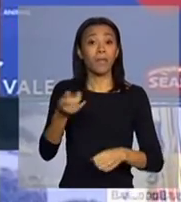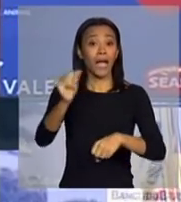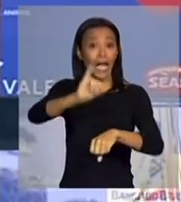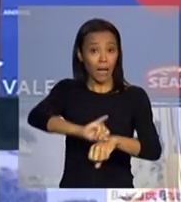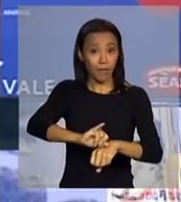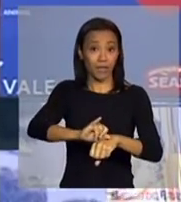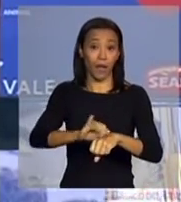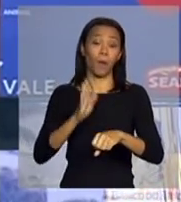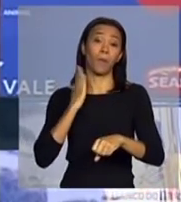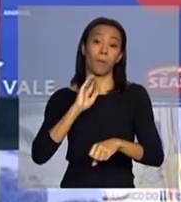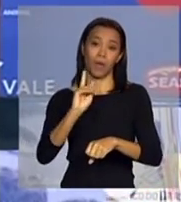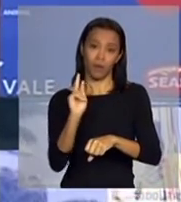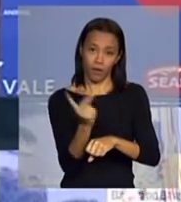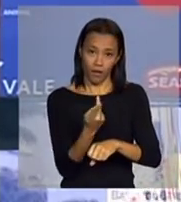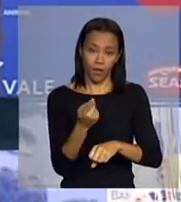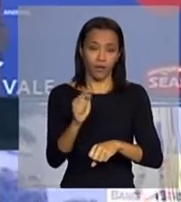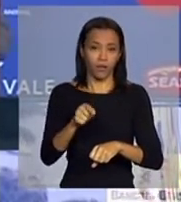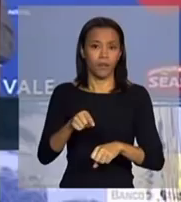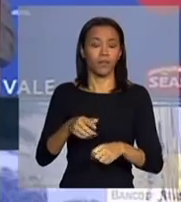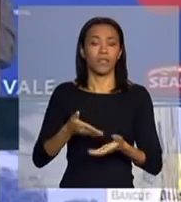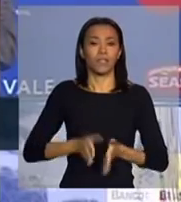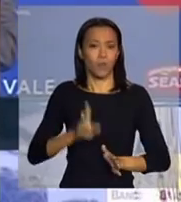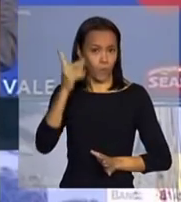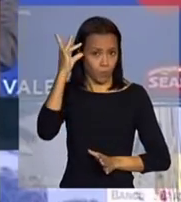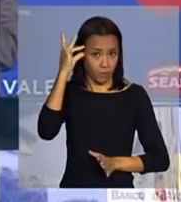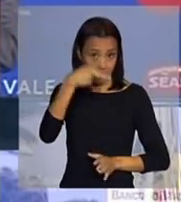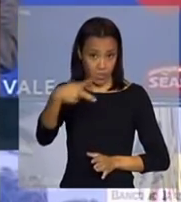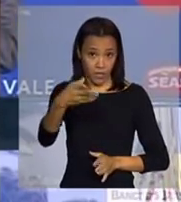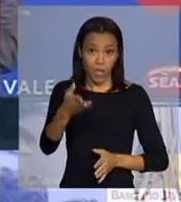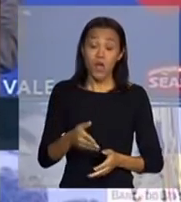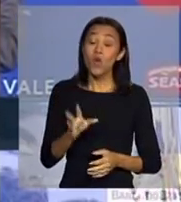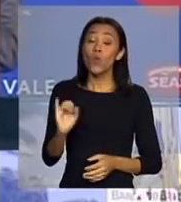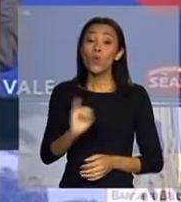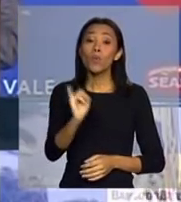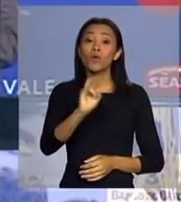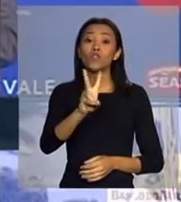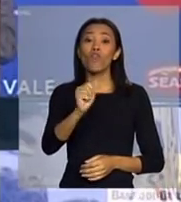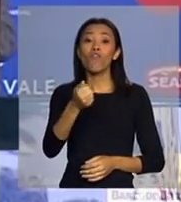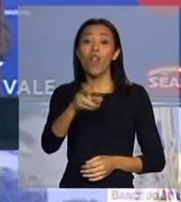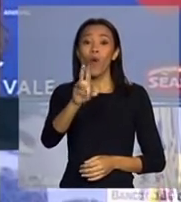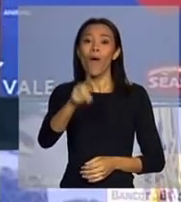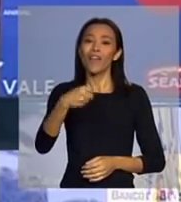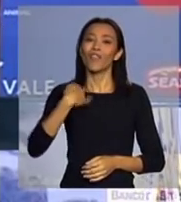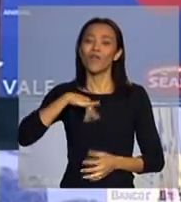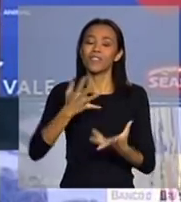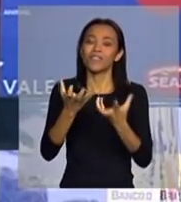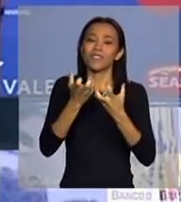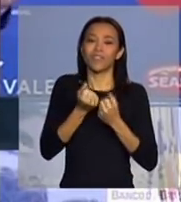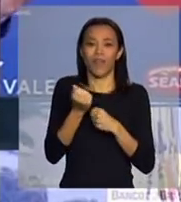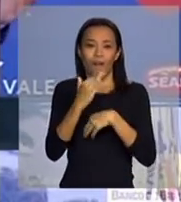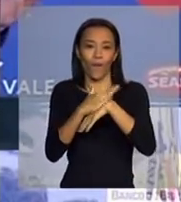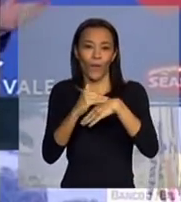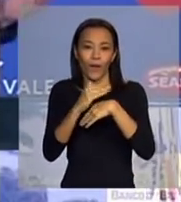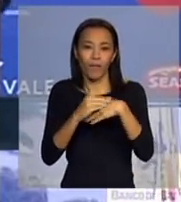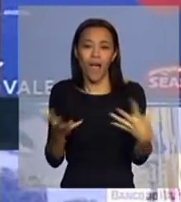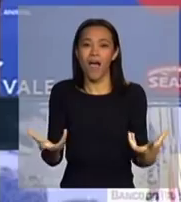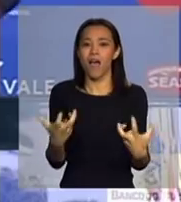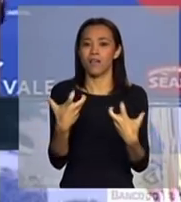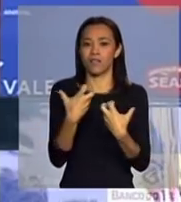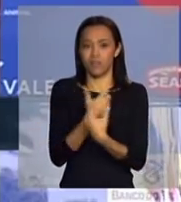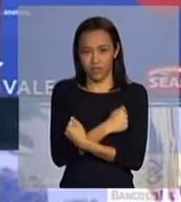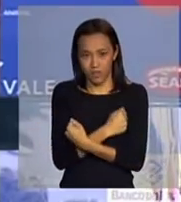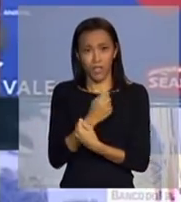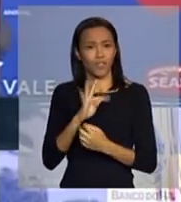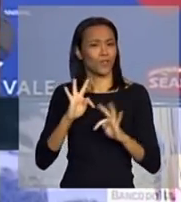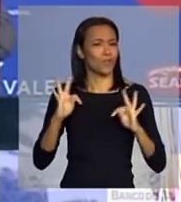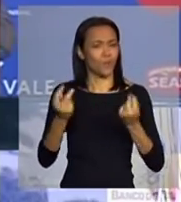Belo Horizonte, eu queria dizer que o valor mais alto que temos é exatamente a nossa hospitalidade, é abrir os braços e receber